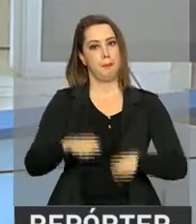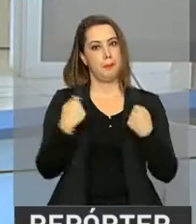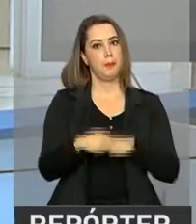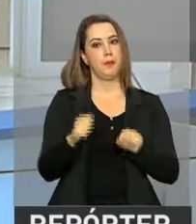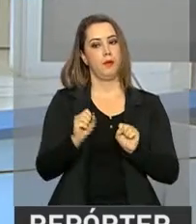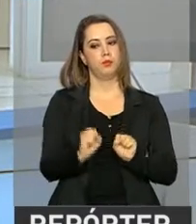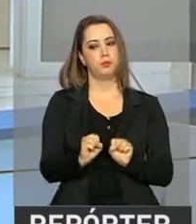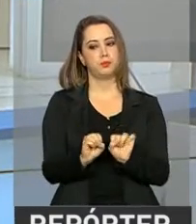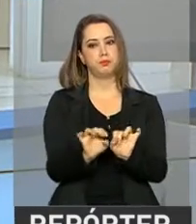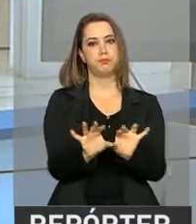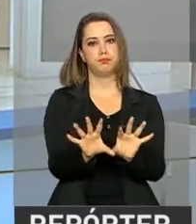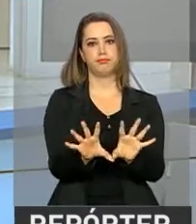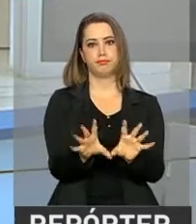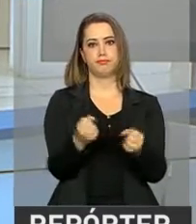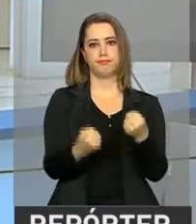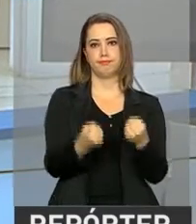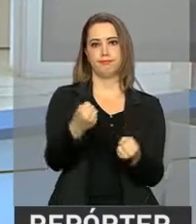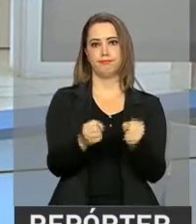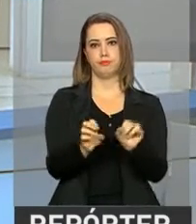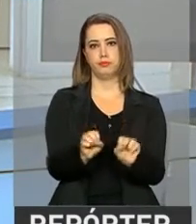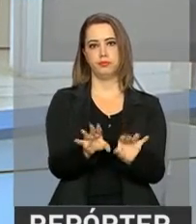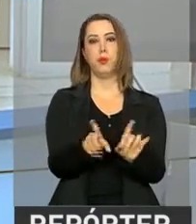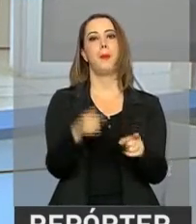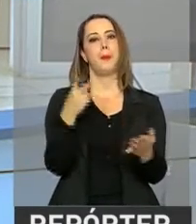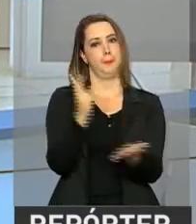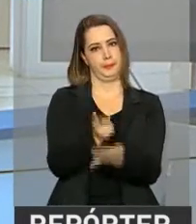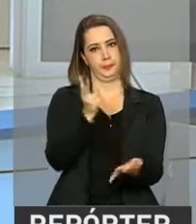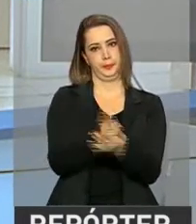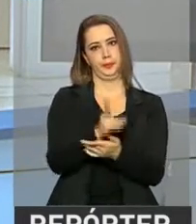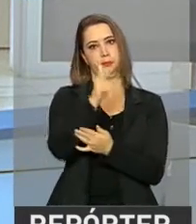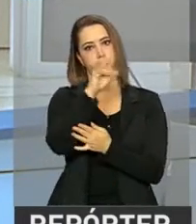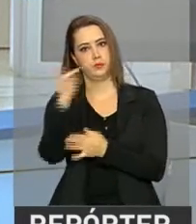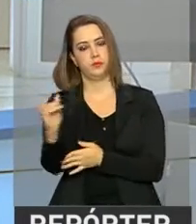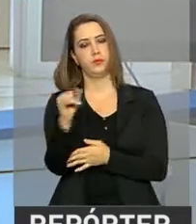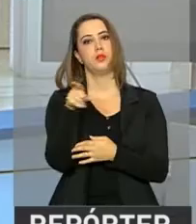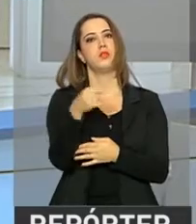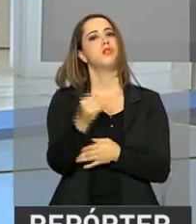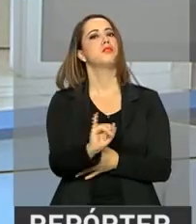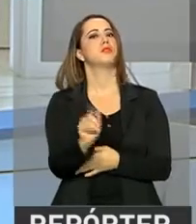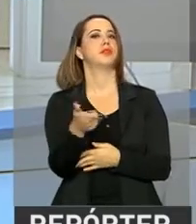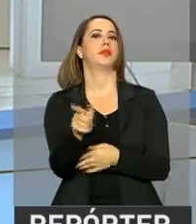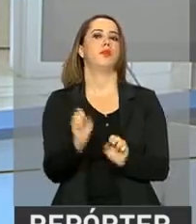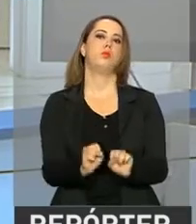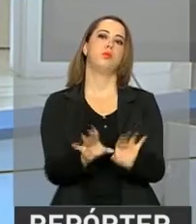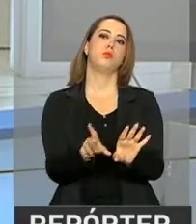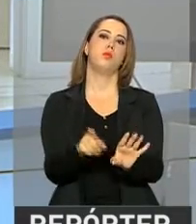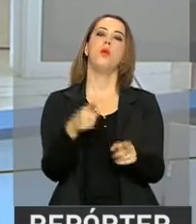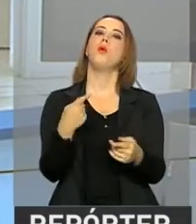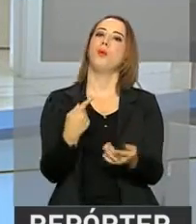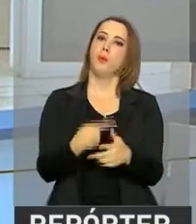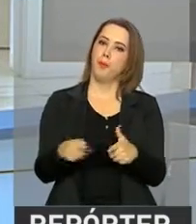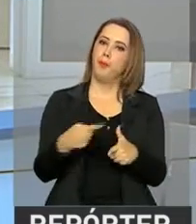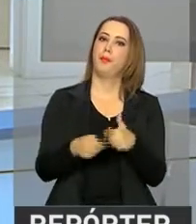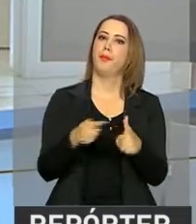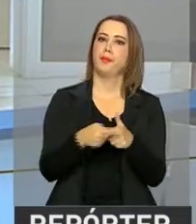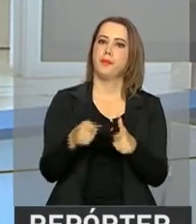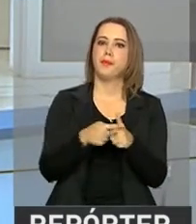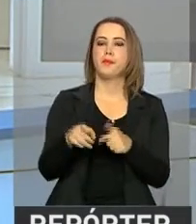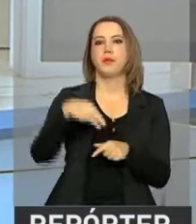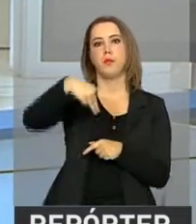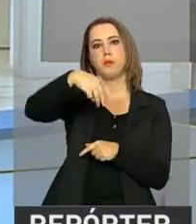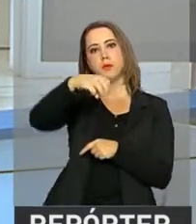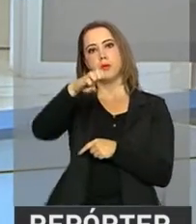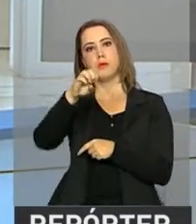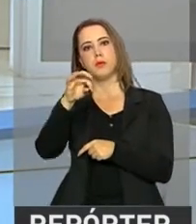manter o farol baixo aceso durante o dia quem descumprir a regra estará cometendo uma infração média e